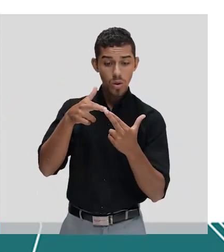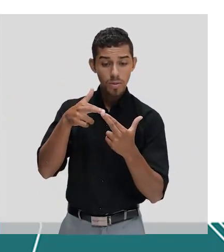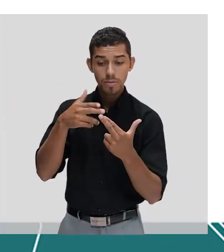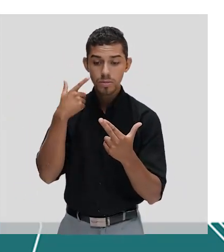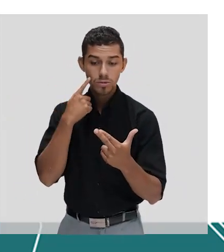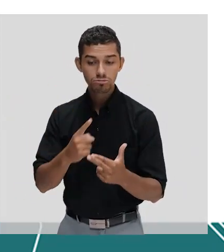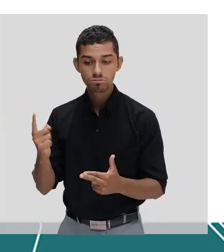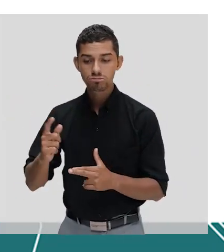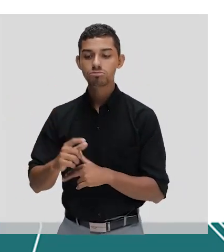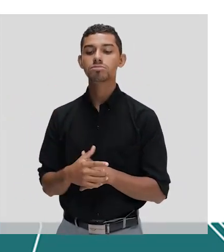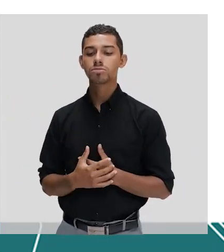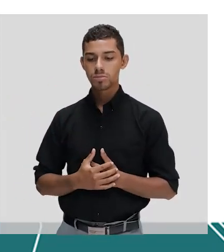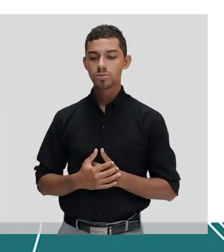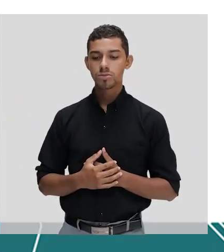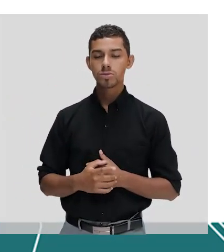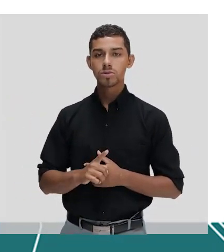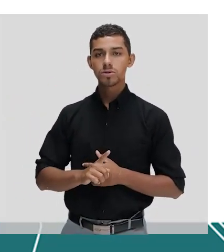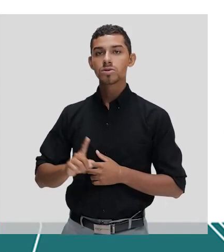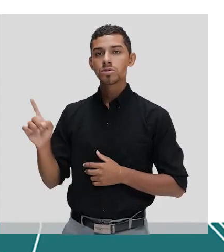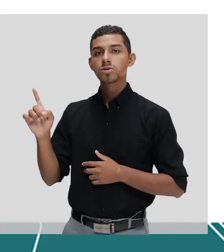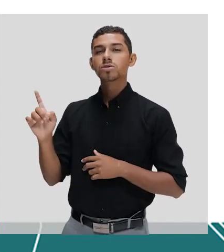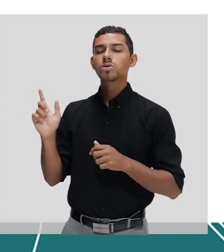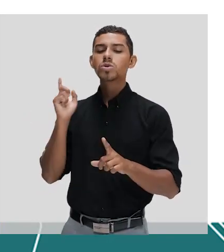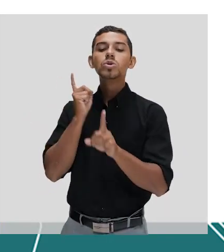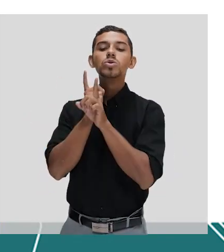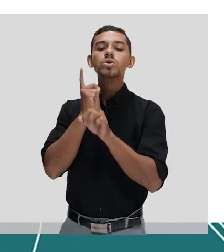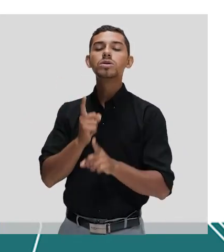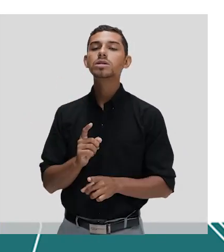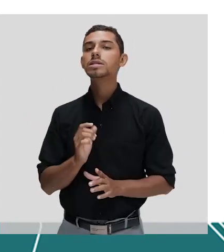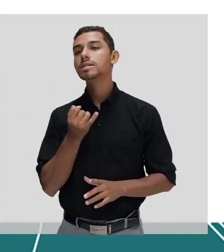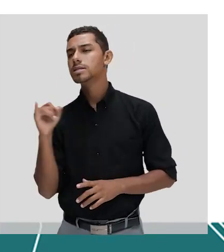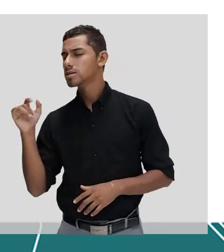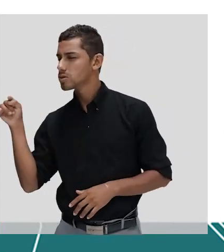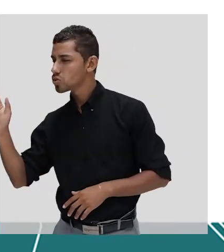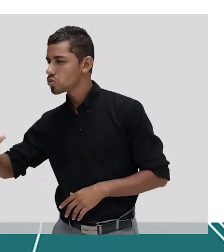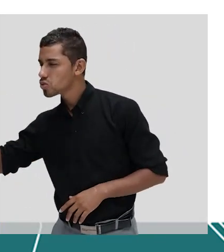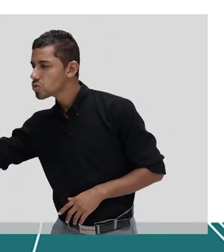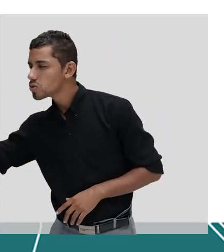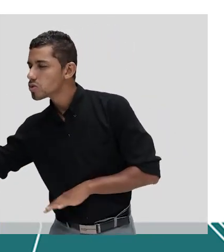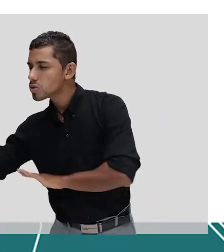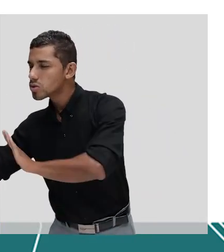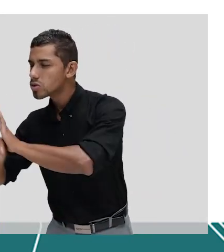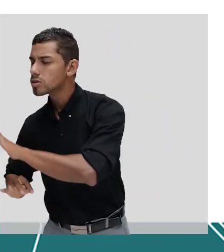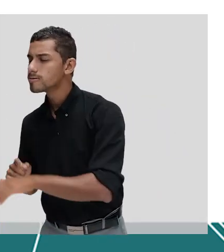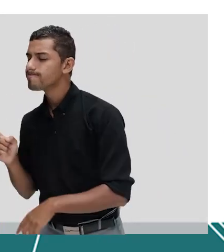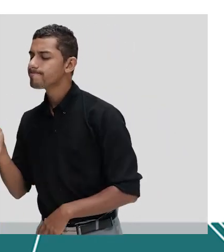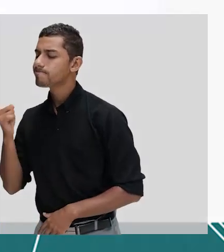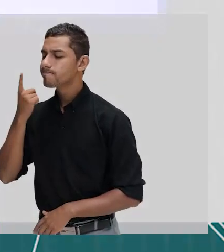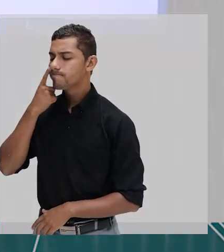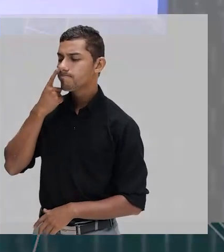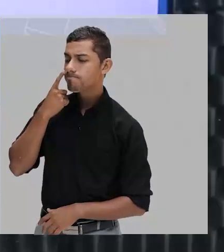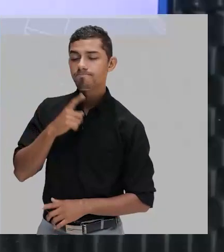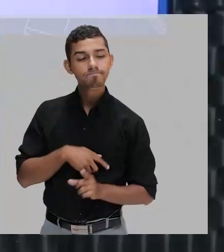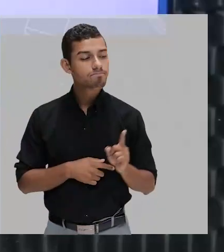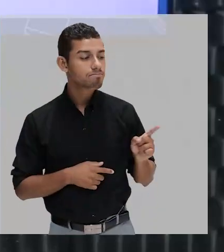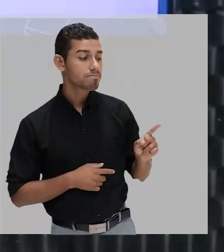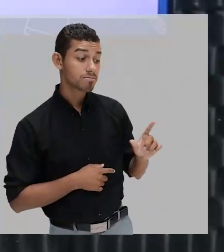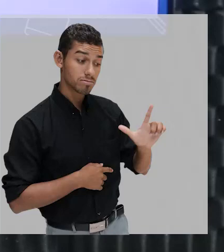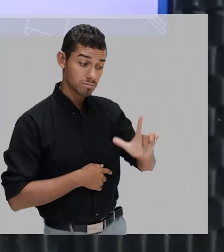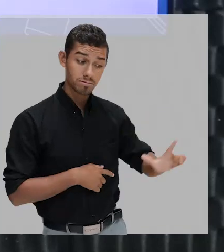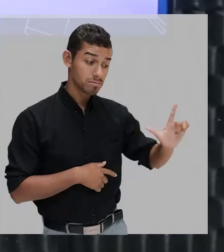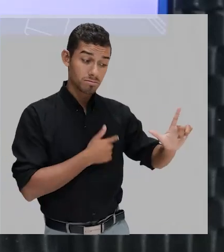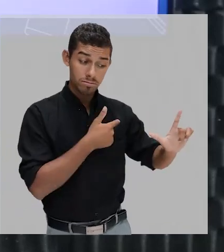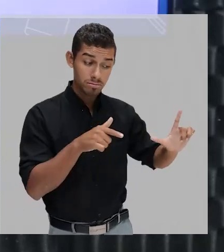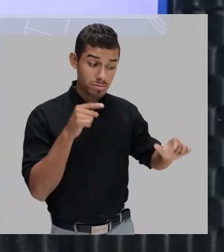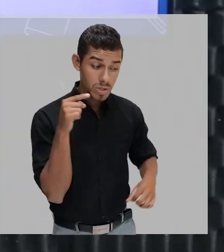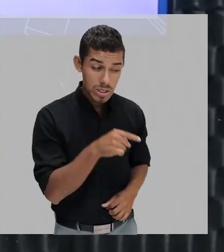do texto. Quando vocês pegam a referência, vocês já conseguem ter uma noção se aquilo é um texto literário ou um texto não